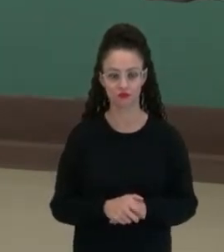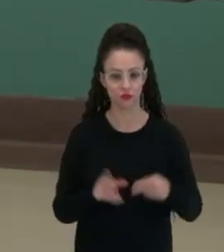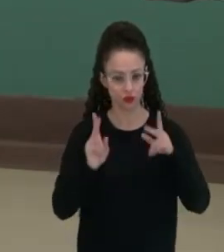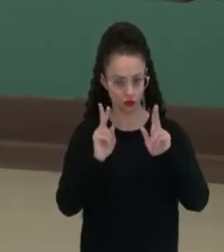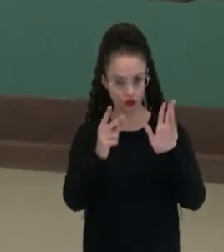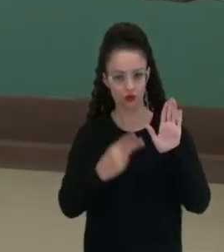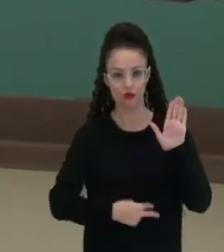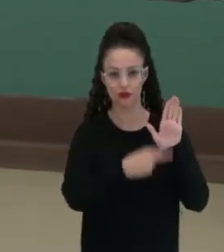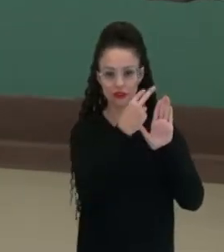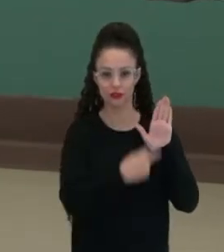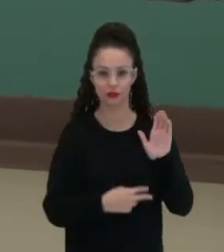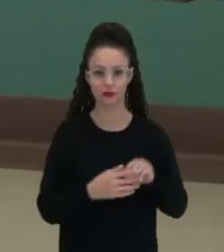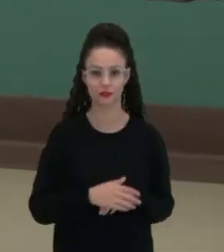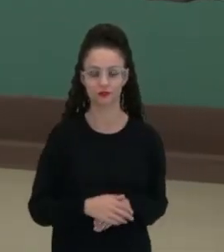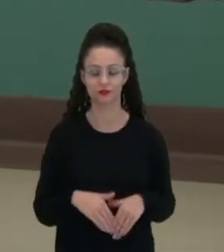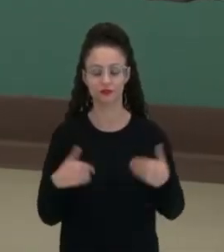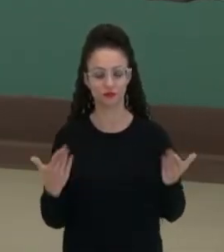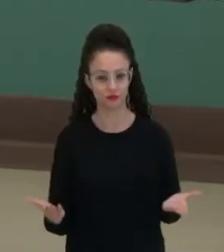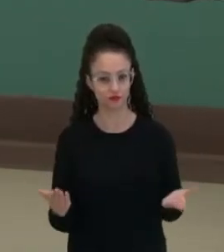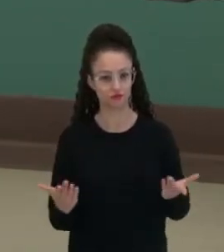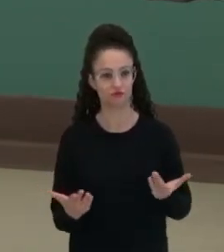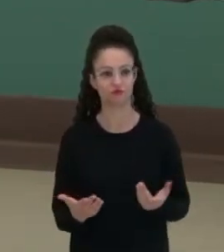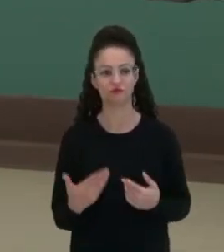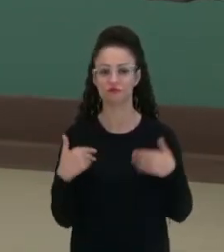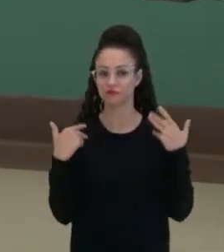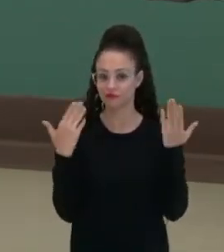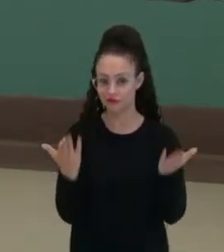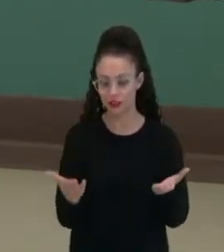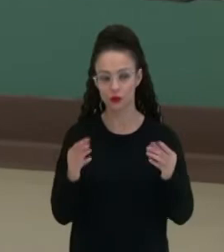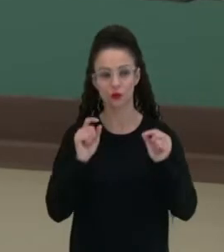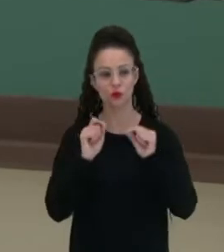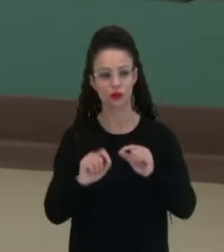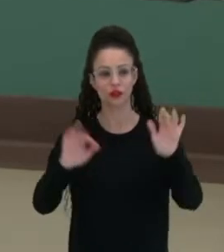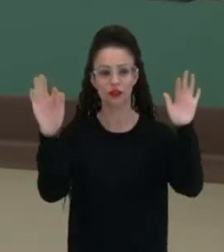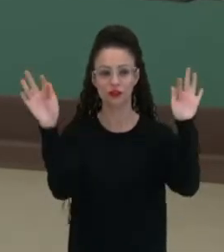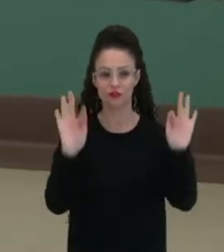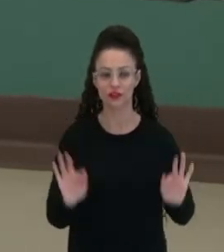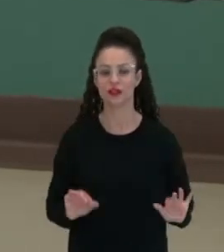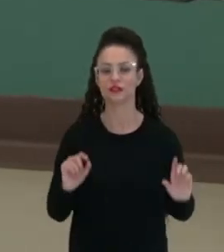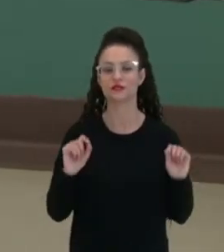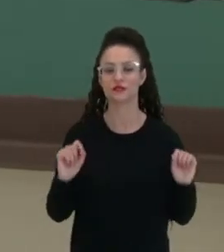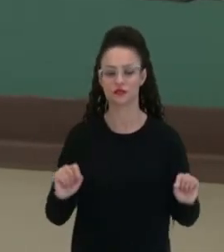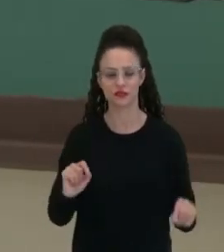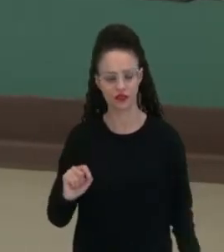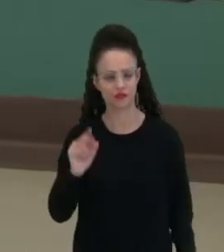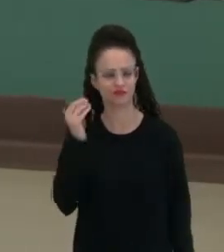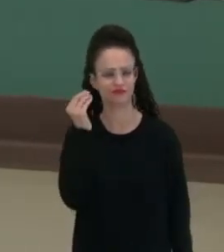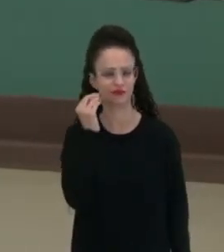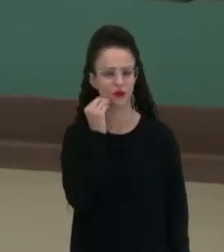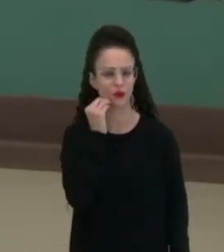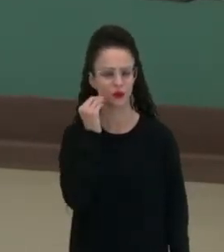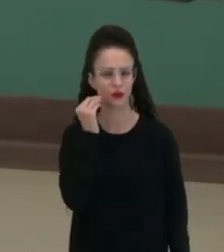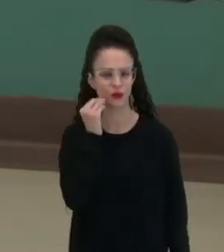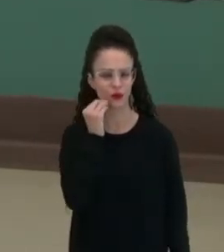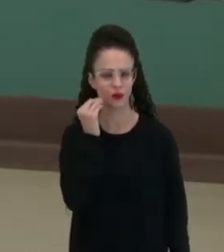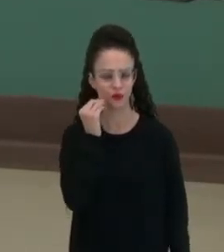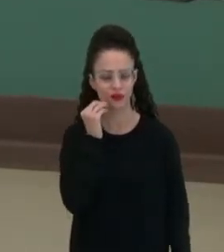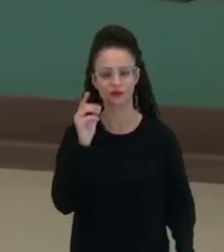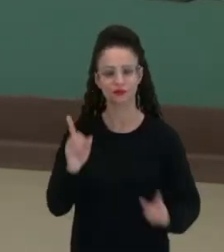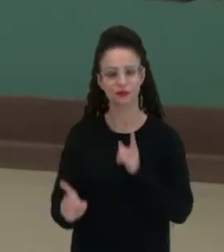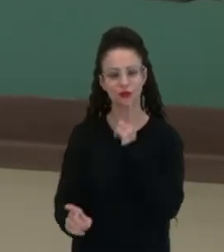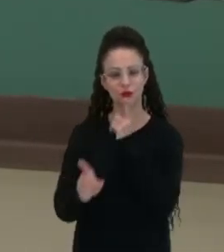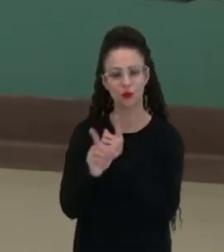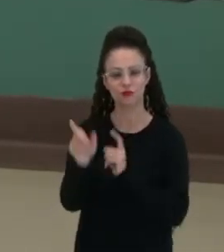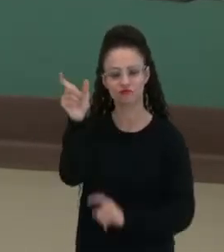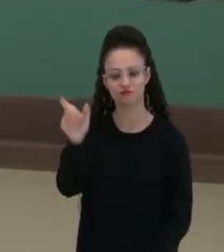Continuando a leitura, temos, portanto, felizes daqueles que tiveram a oportunidade de encontrar